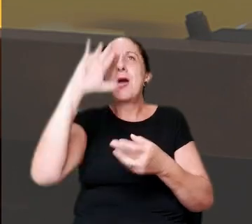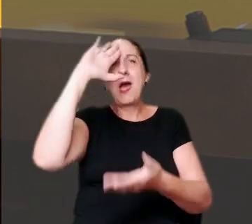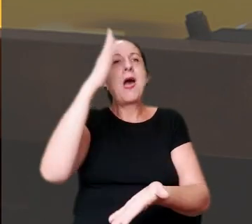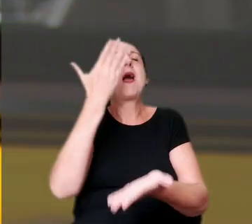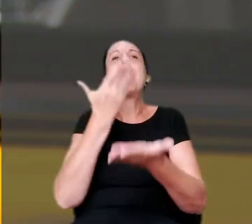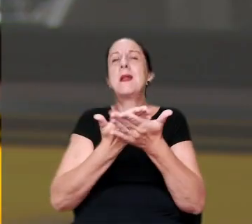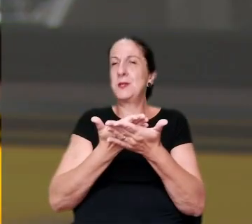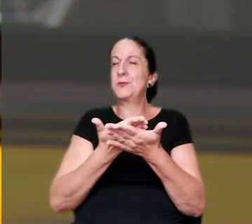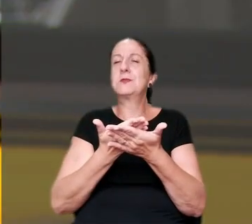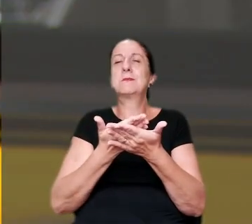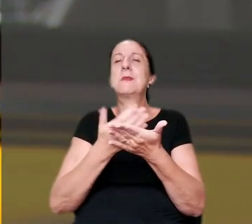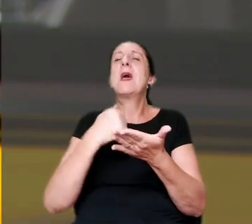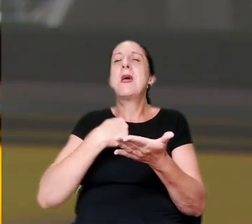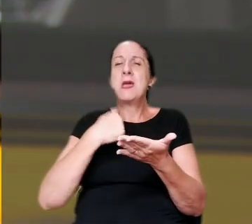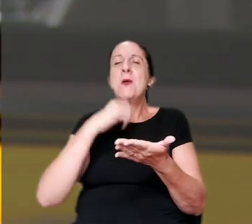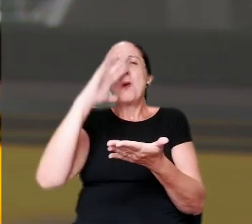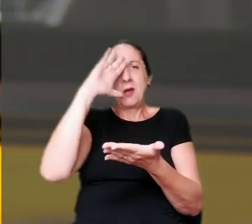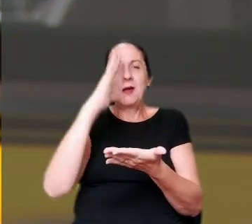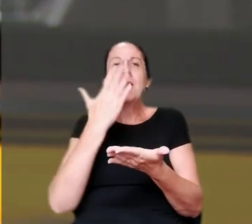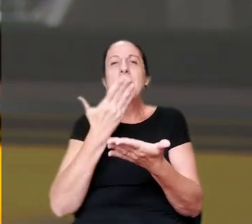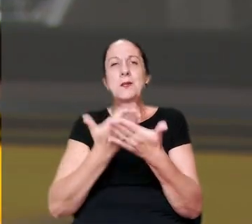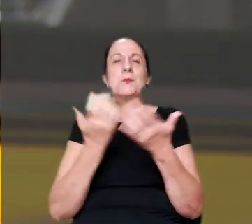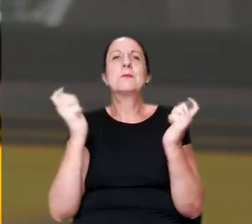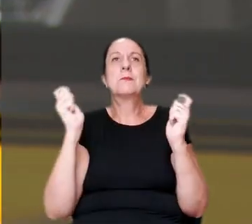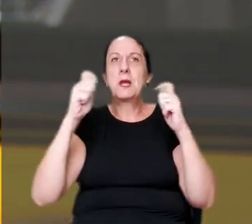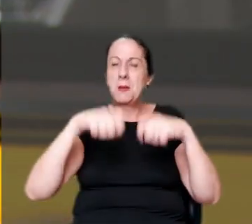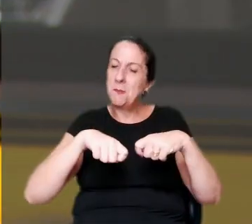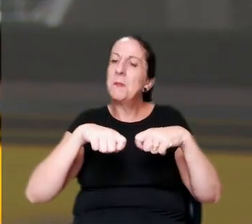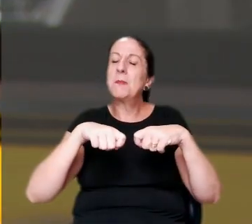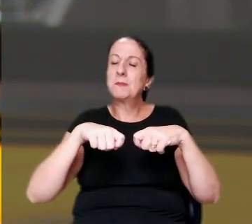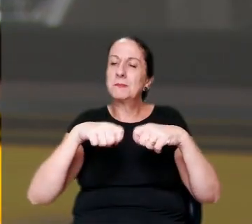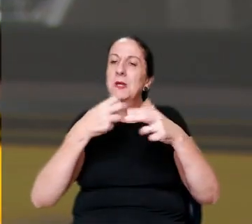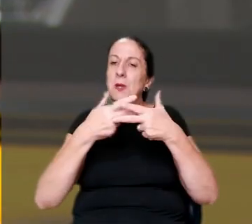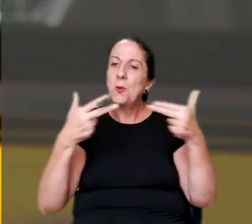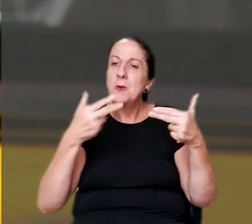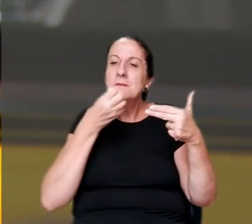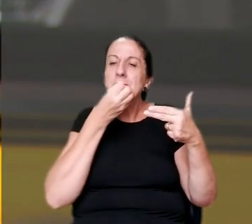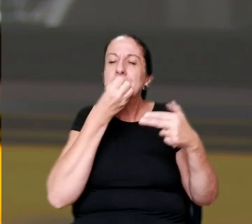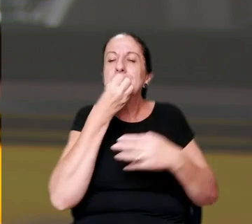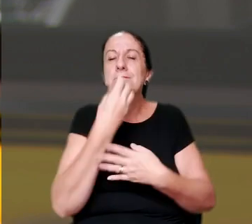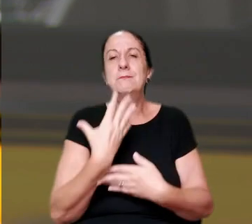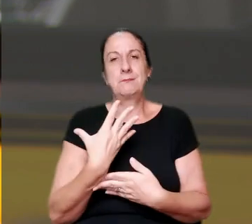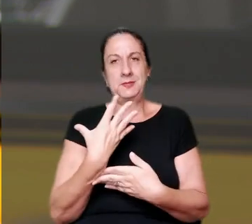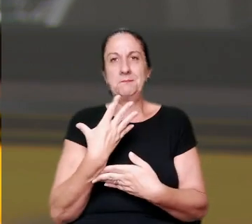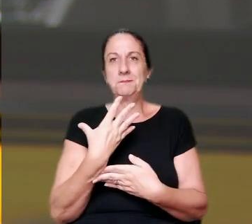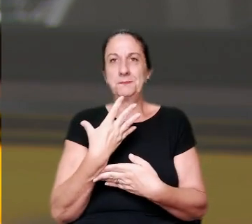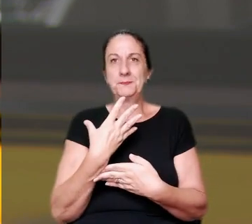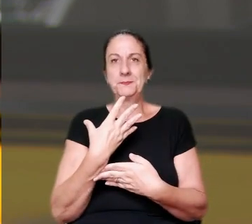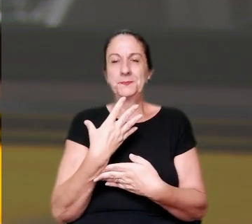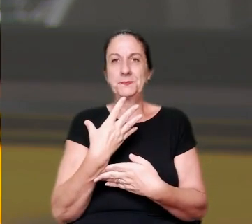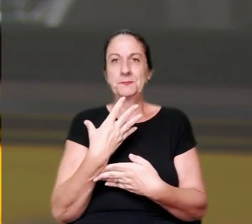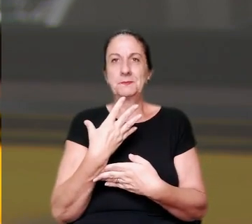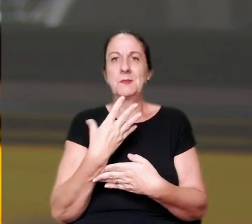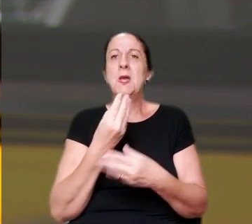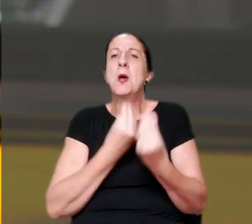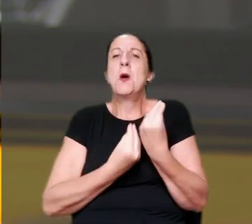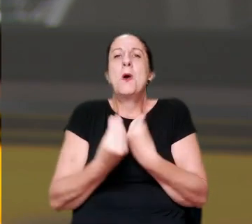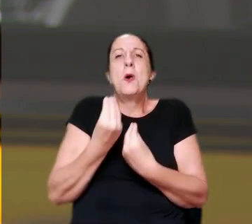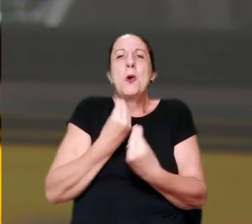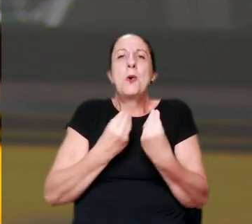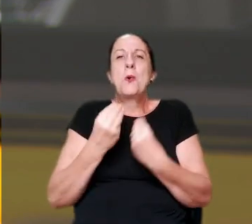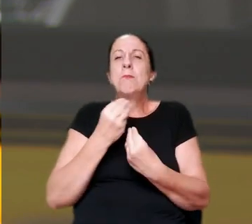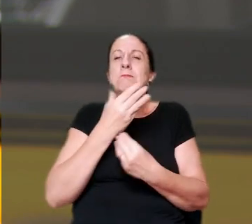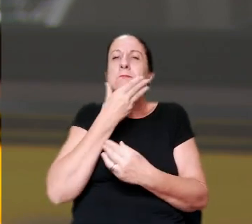otimista. Eu creio ainda na capacidade do bem,